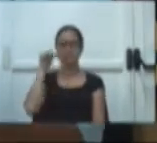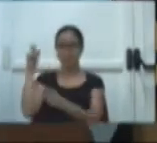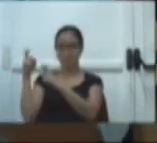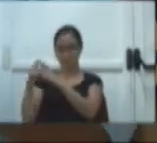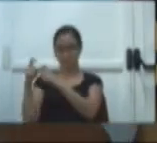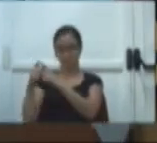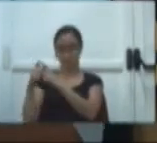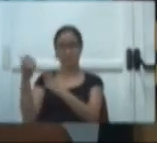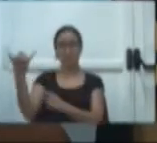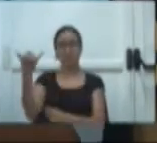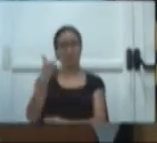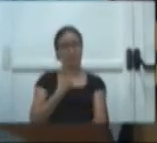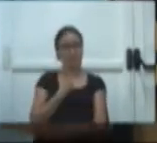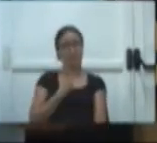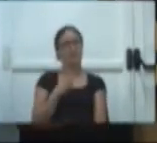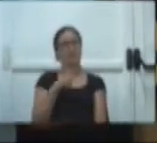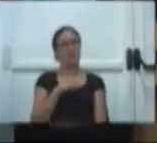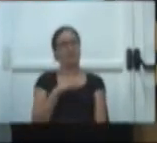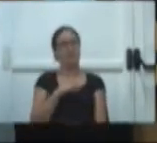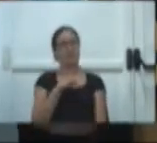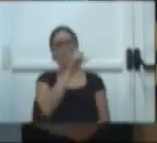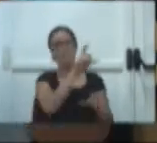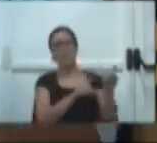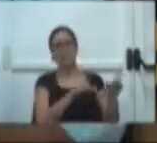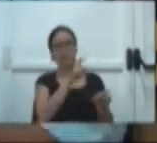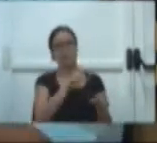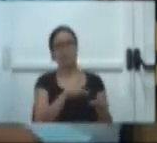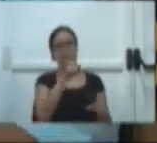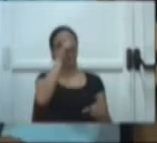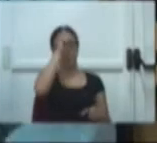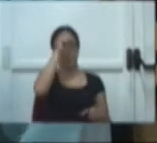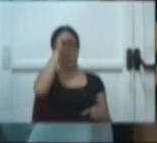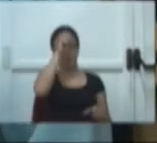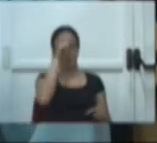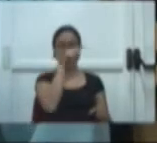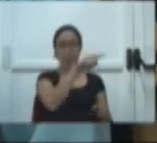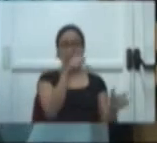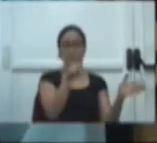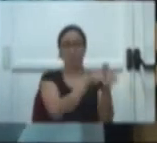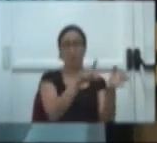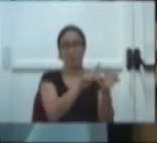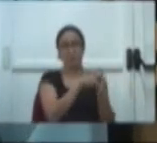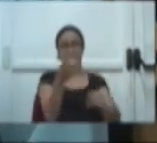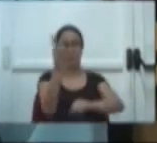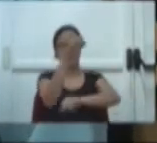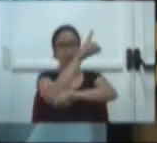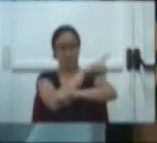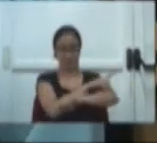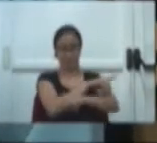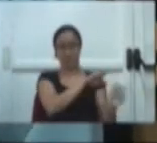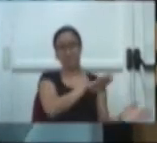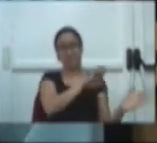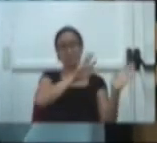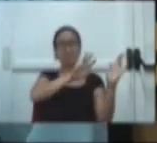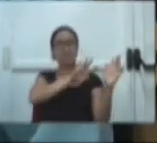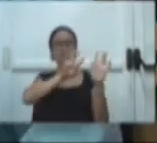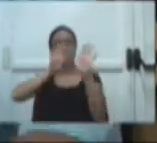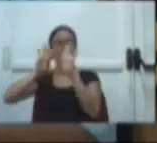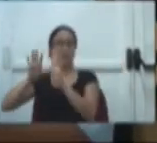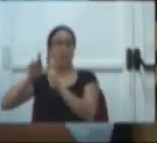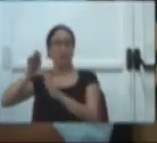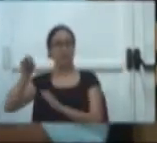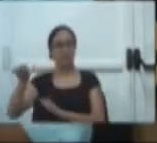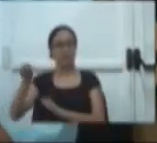que vem clientes, vem pacientes do hospital, entre aspas, da dengue, lá do Parque Nossa Senhora das Dores, para Santa Casa, e